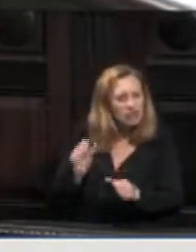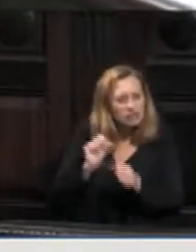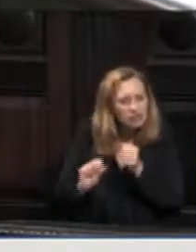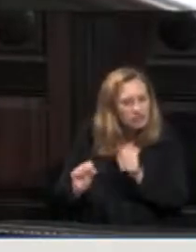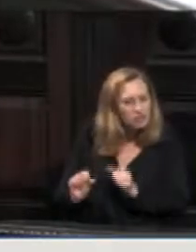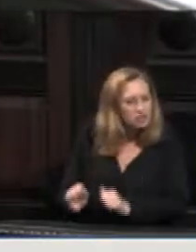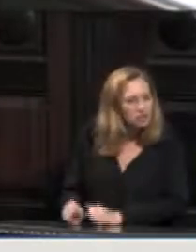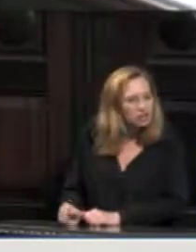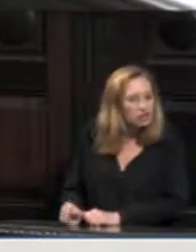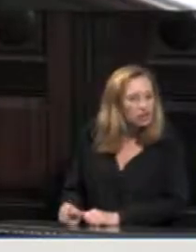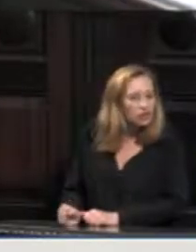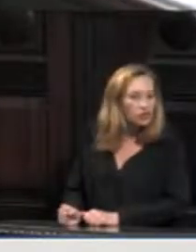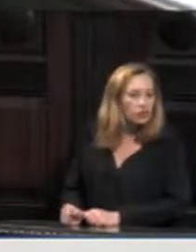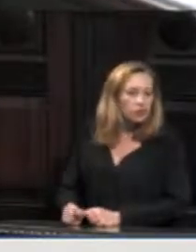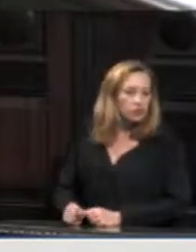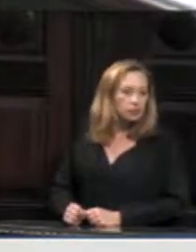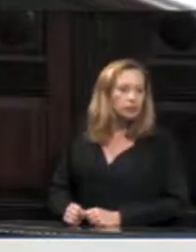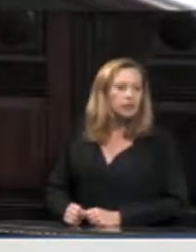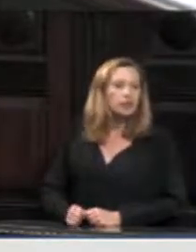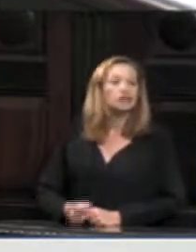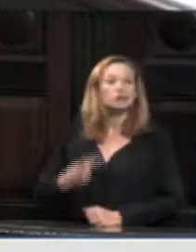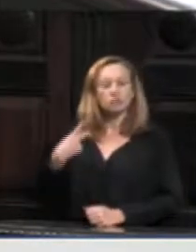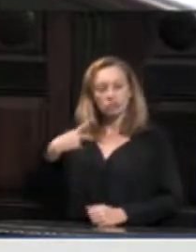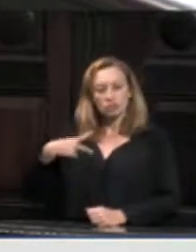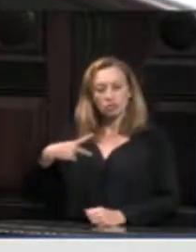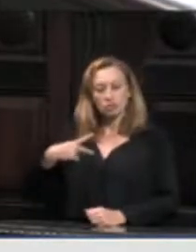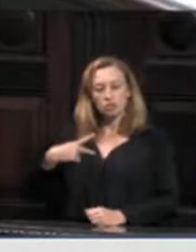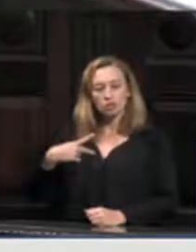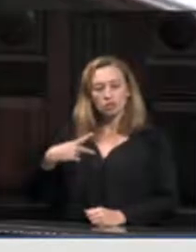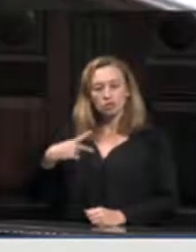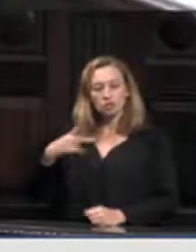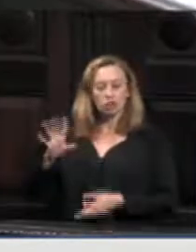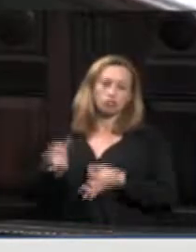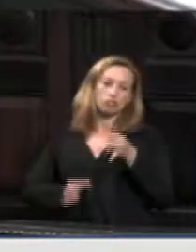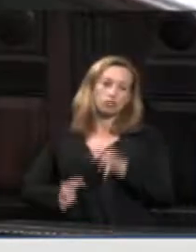fazer o seu julgamento.